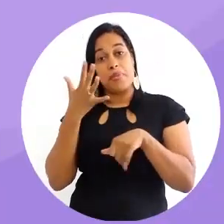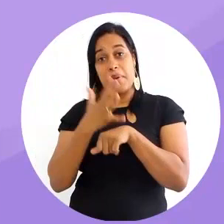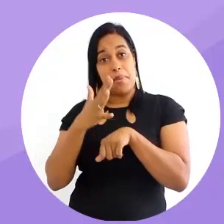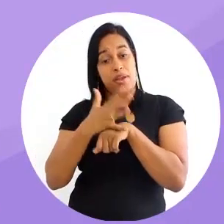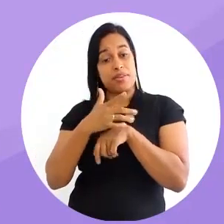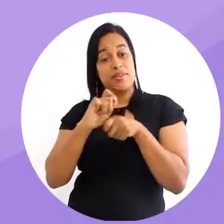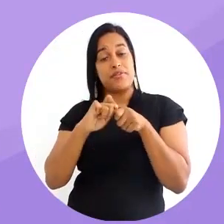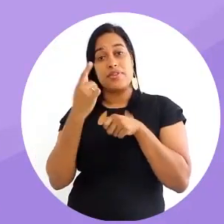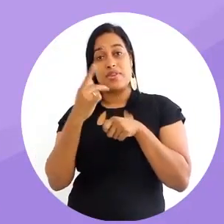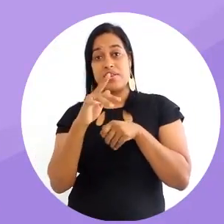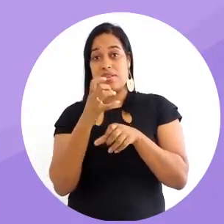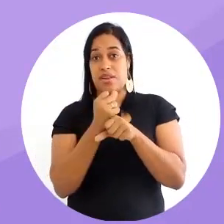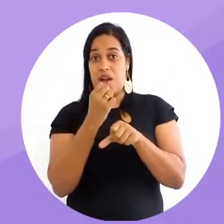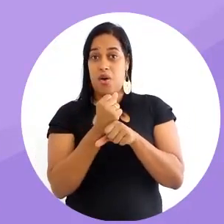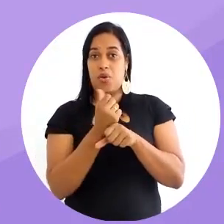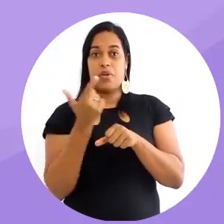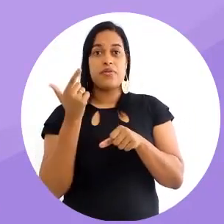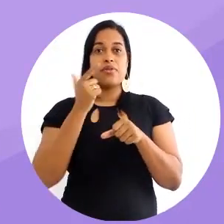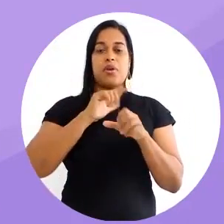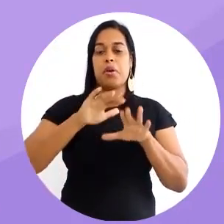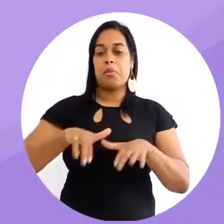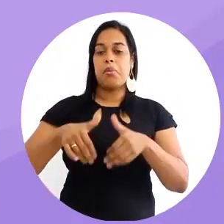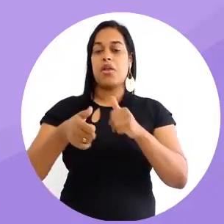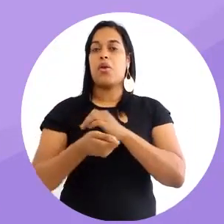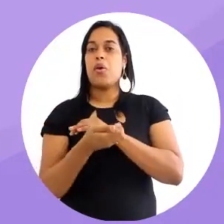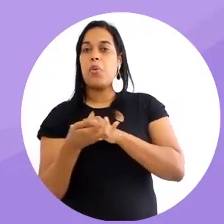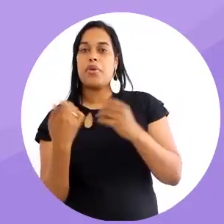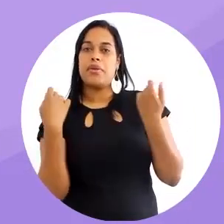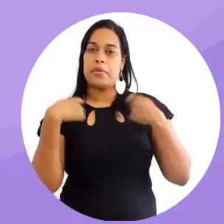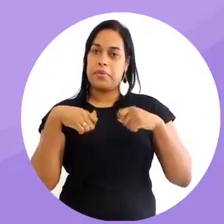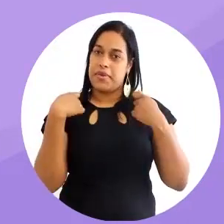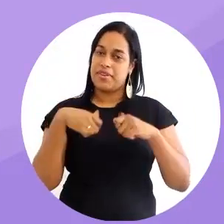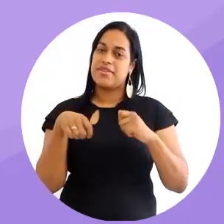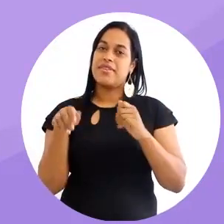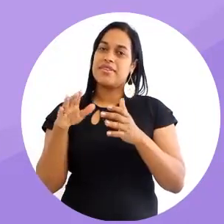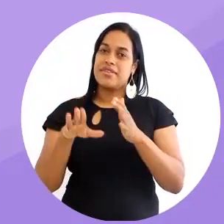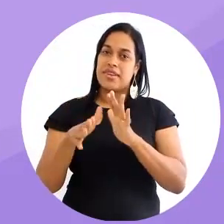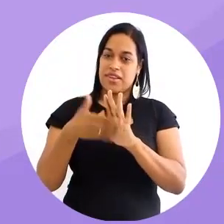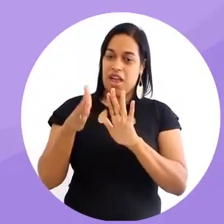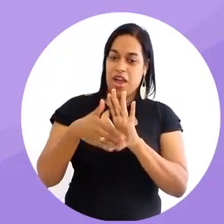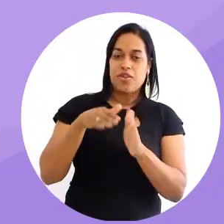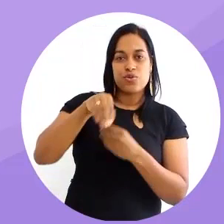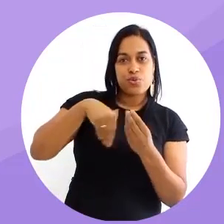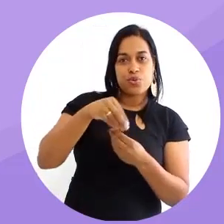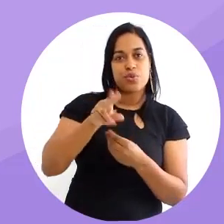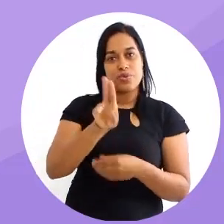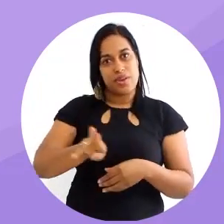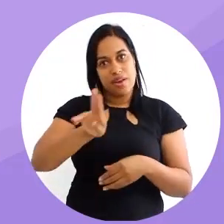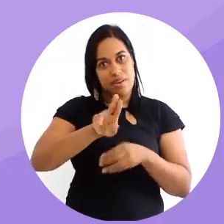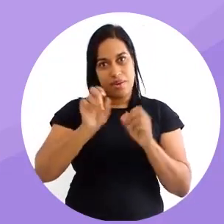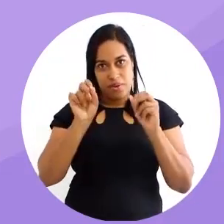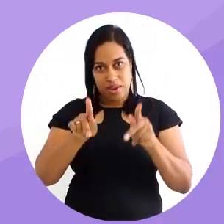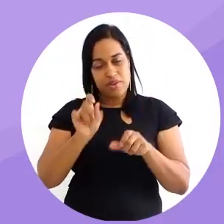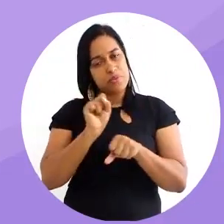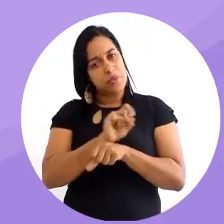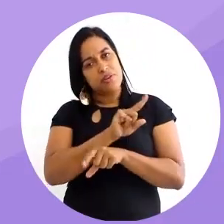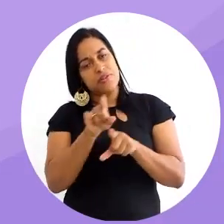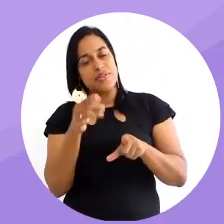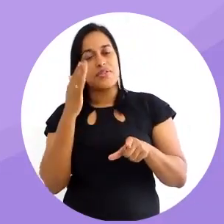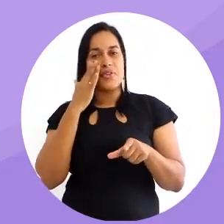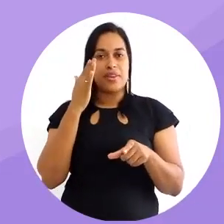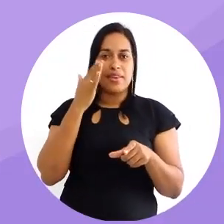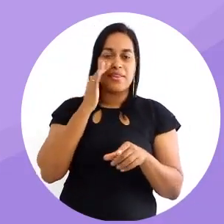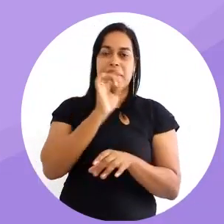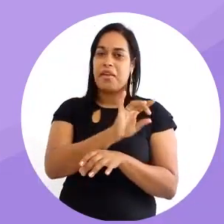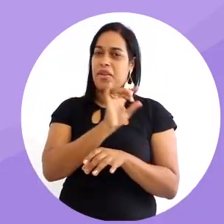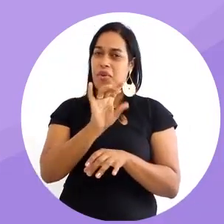prática de fazer esse cálculo. E assim você chega à melhor quantidade necessária de rejunte que vai ser utilizada. Ok? Espero que